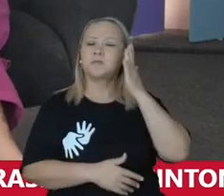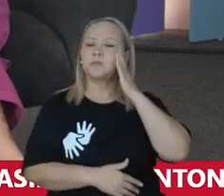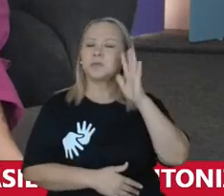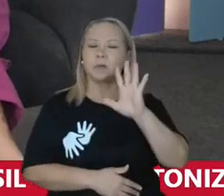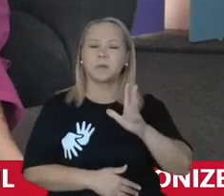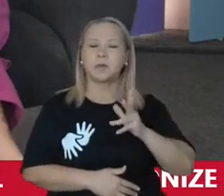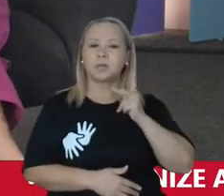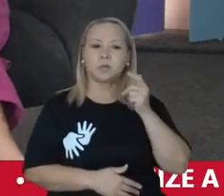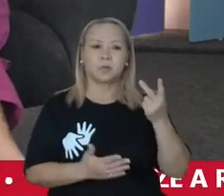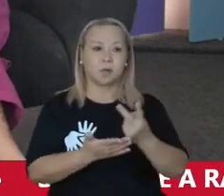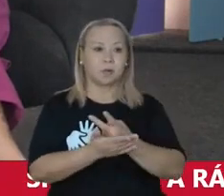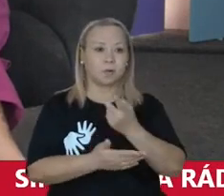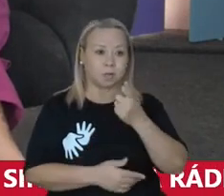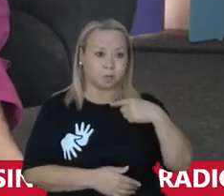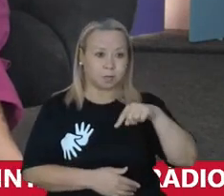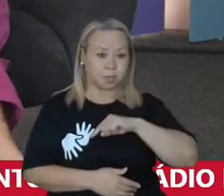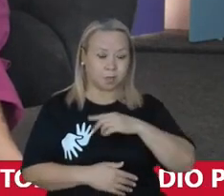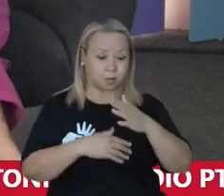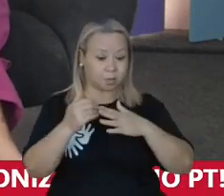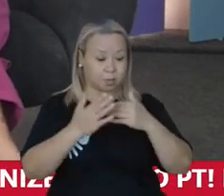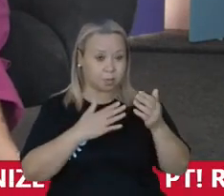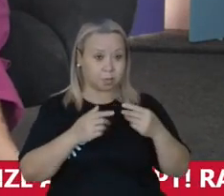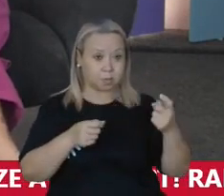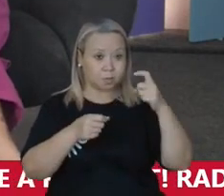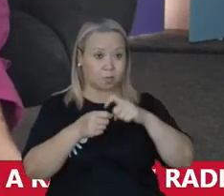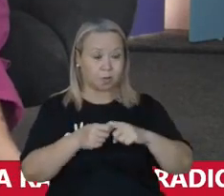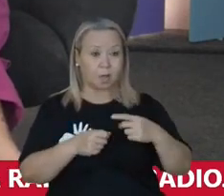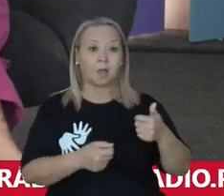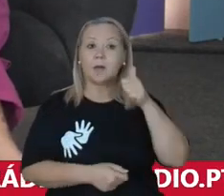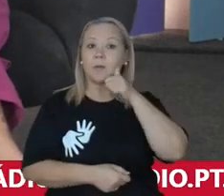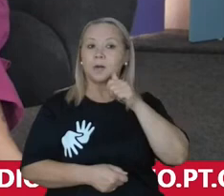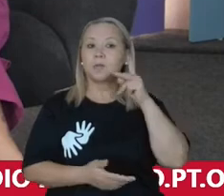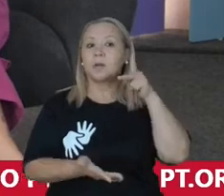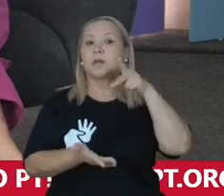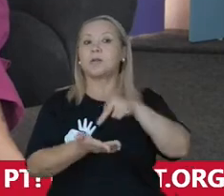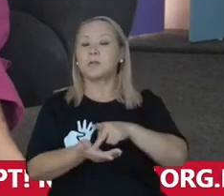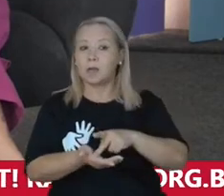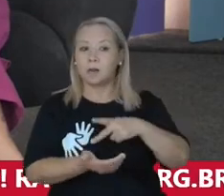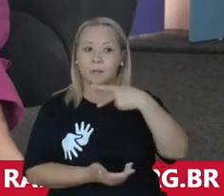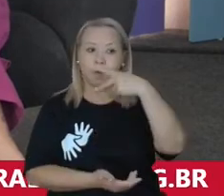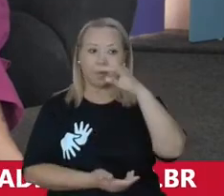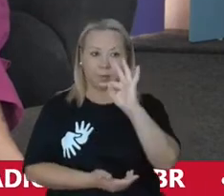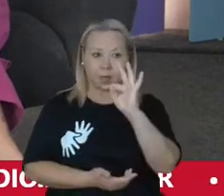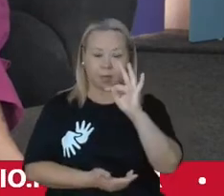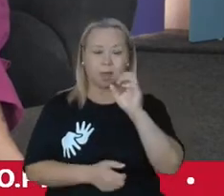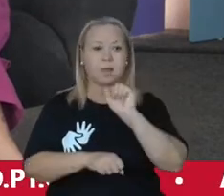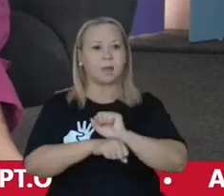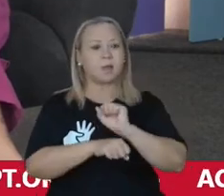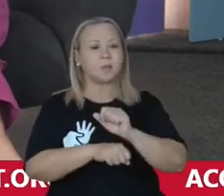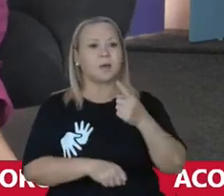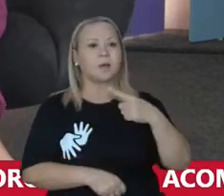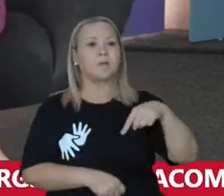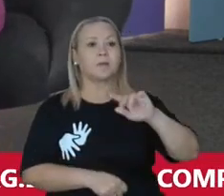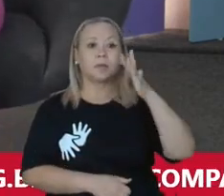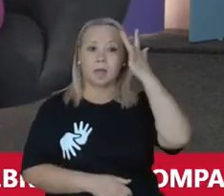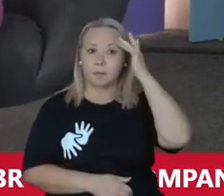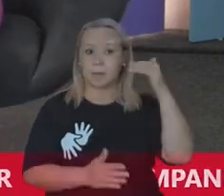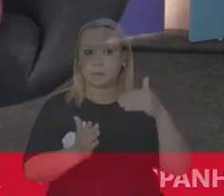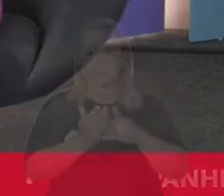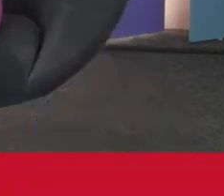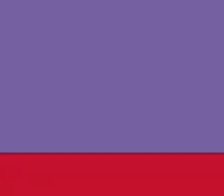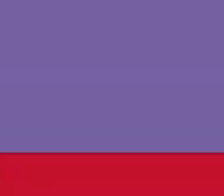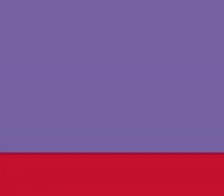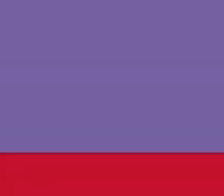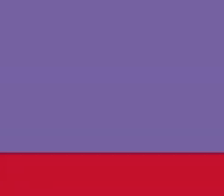que acontece por aqui e de outras ações voltadas para as mulheres e realizadas pelo PT. Eu espero vocês amanhã. Até lá!